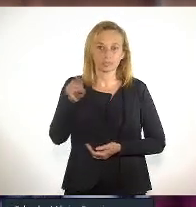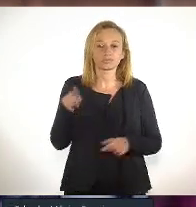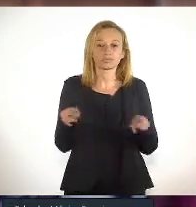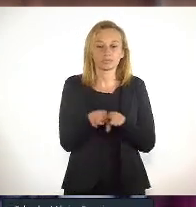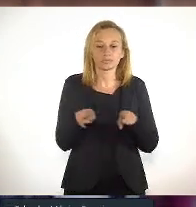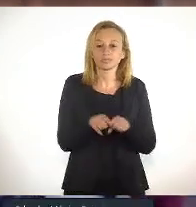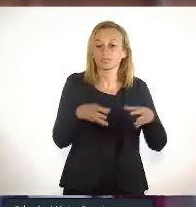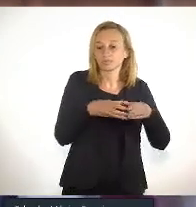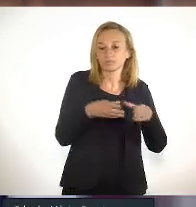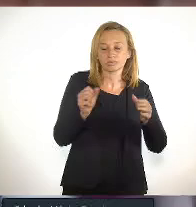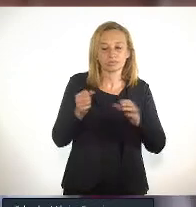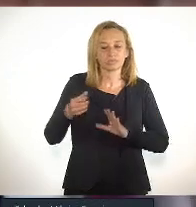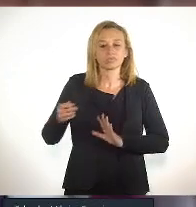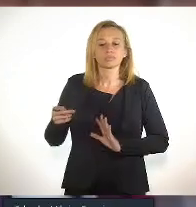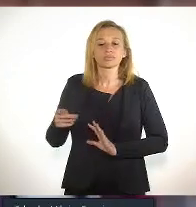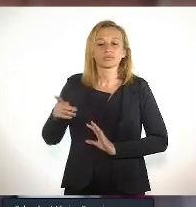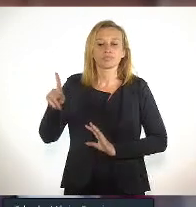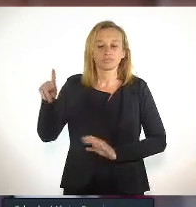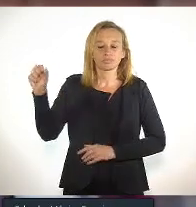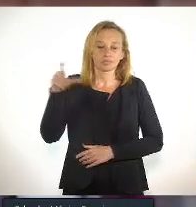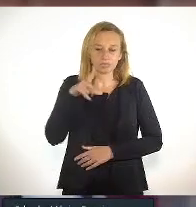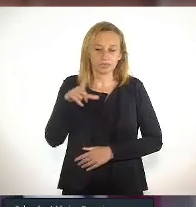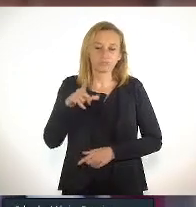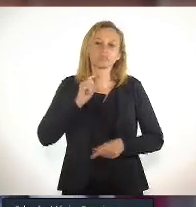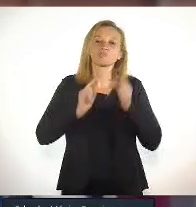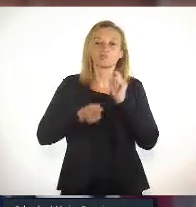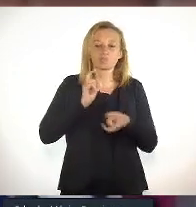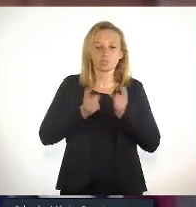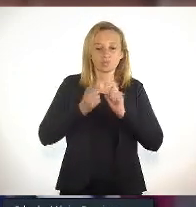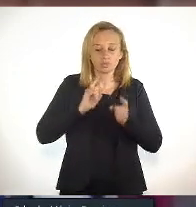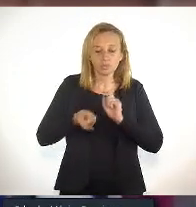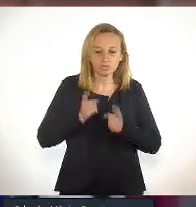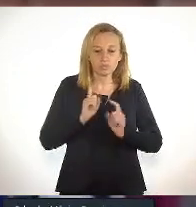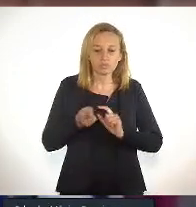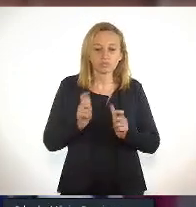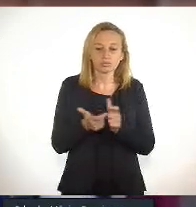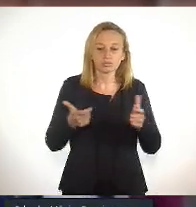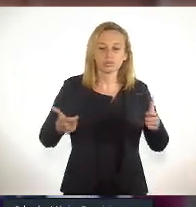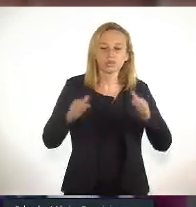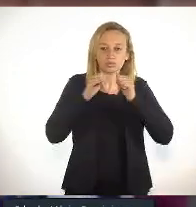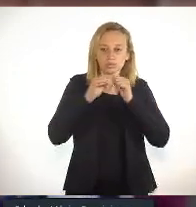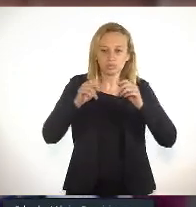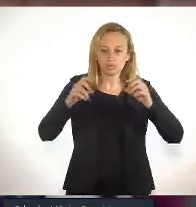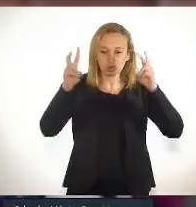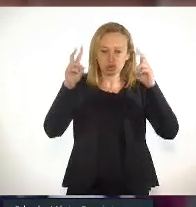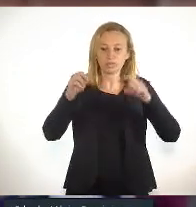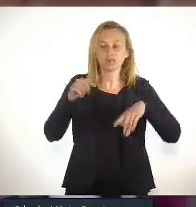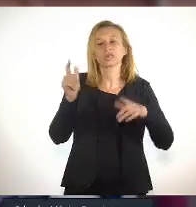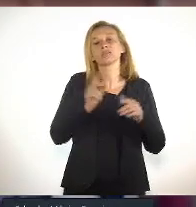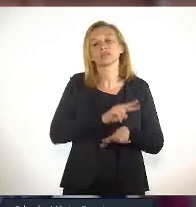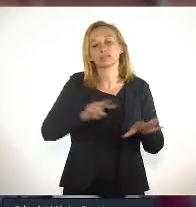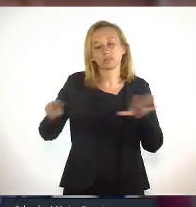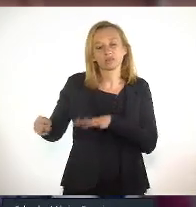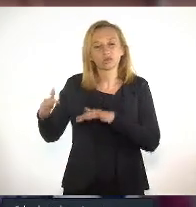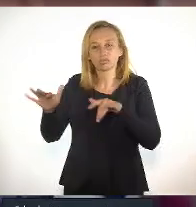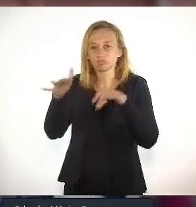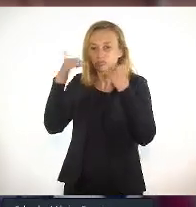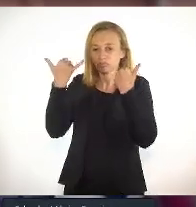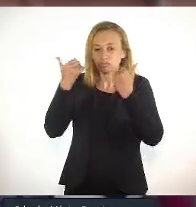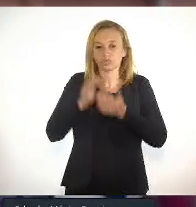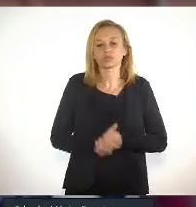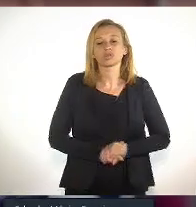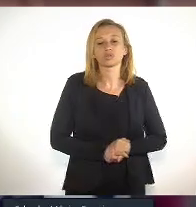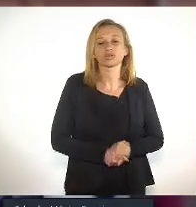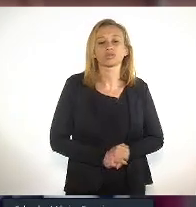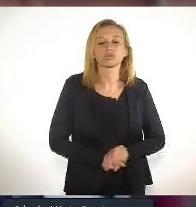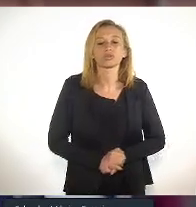bancada do PSOL é testemunha, a gente vem discutindo no âmbito da bancada esse tema, e essa semana, quero chamar a atenção ao colegiado